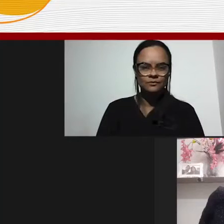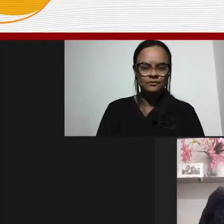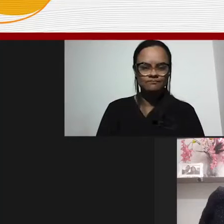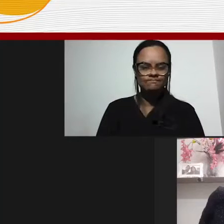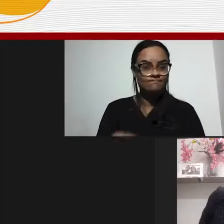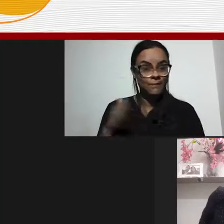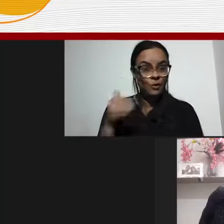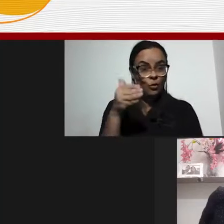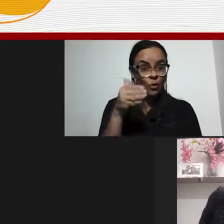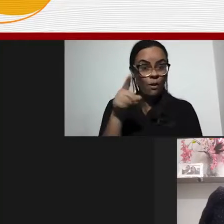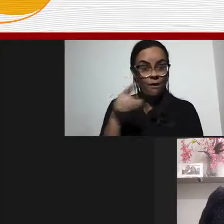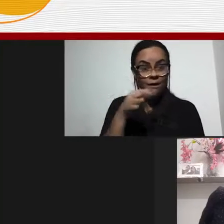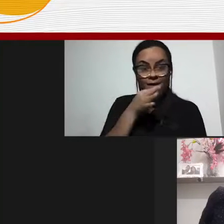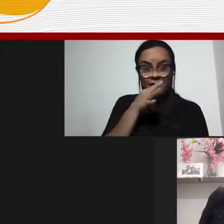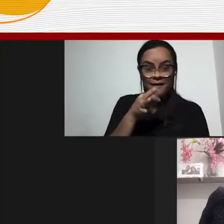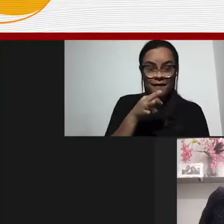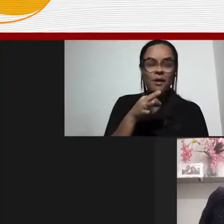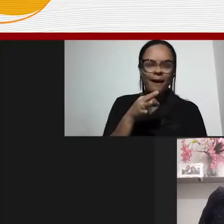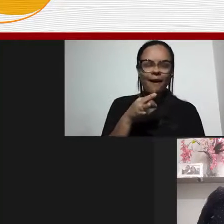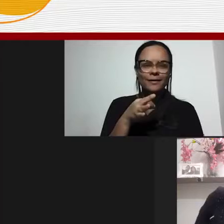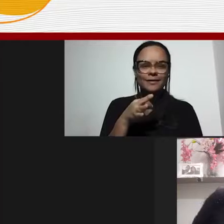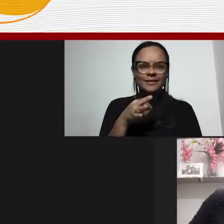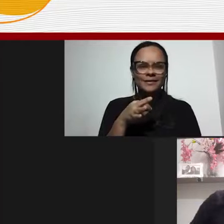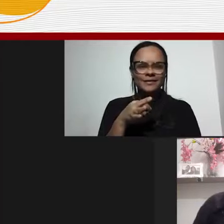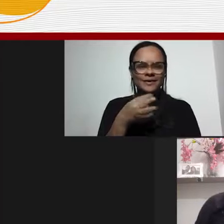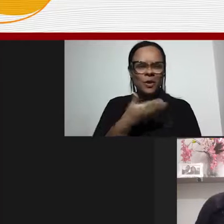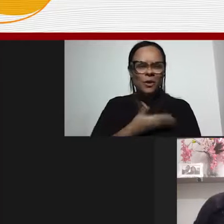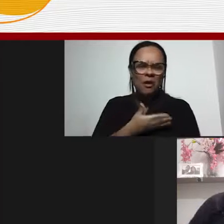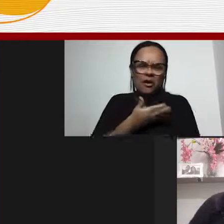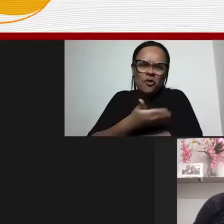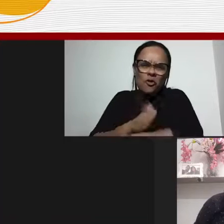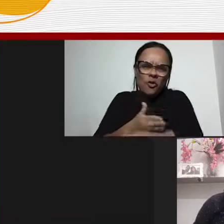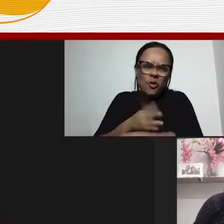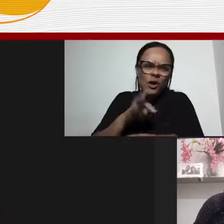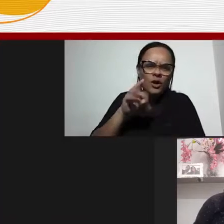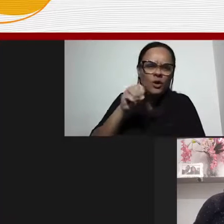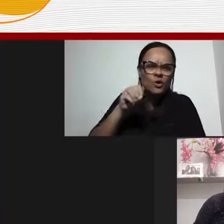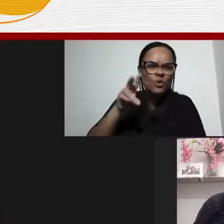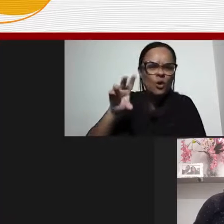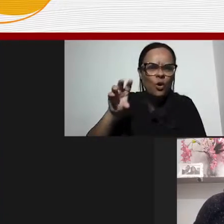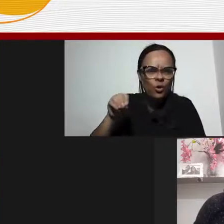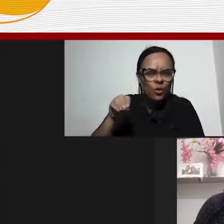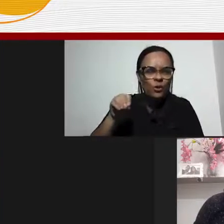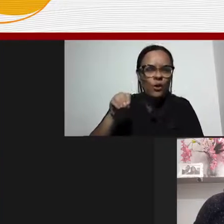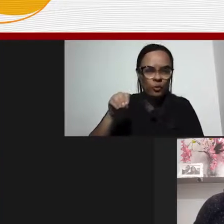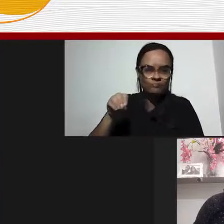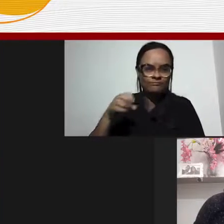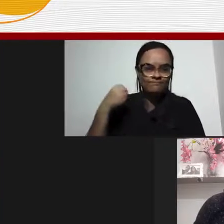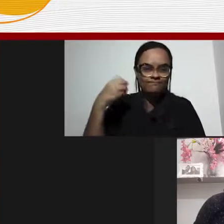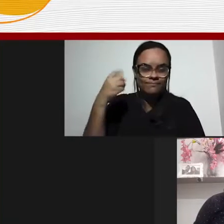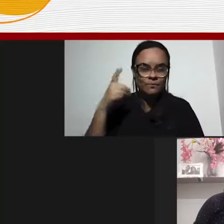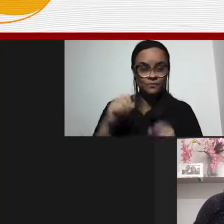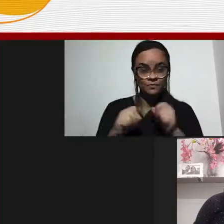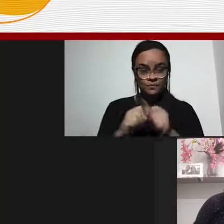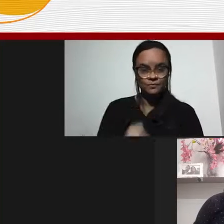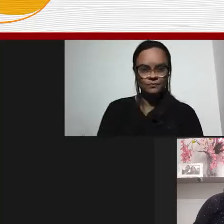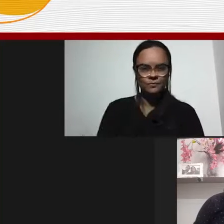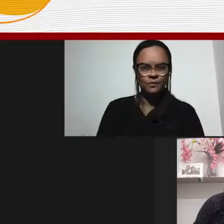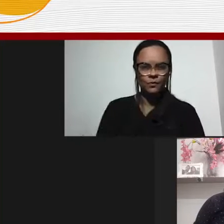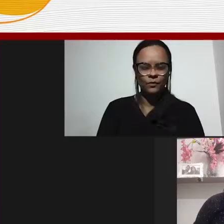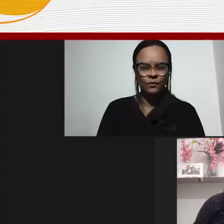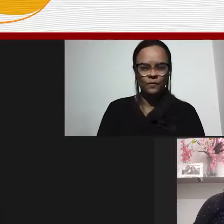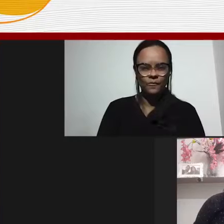aí, falo Clodô que já é o costume já das viagens. Como o Clodô, como